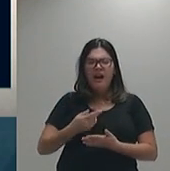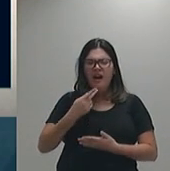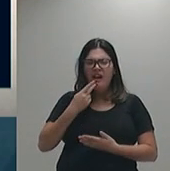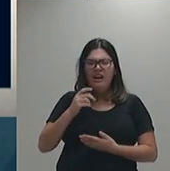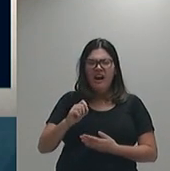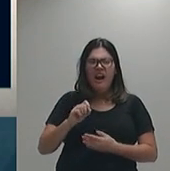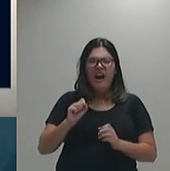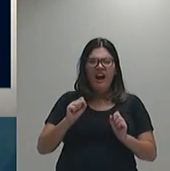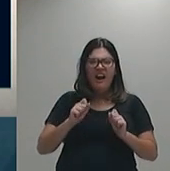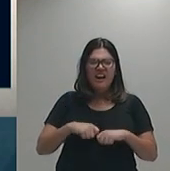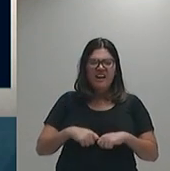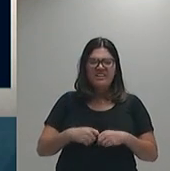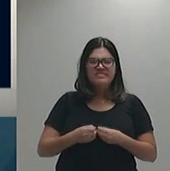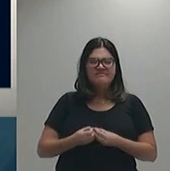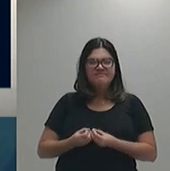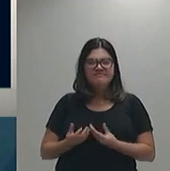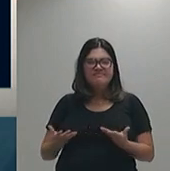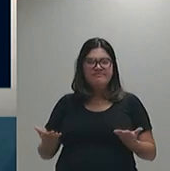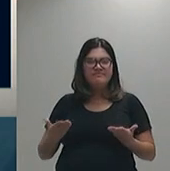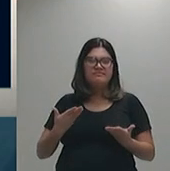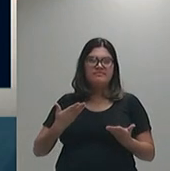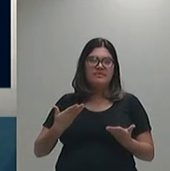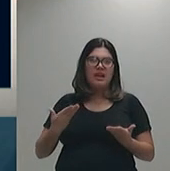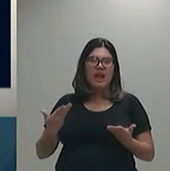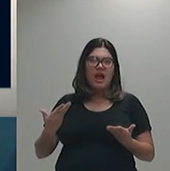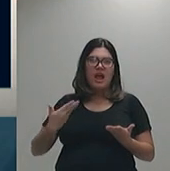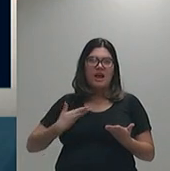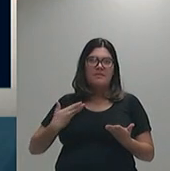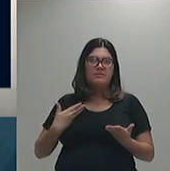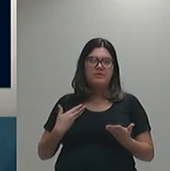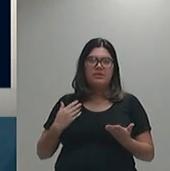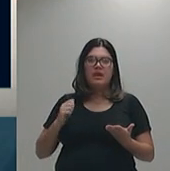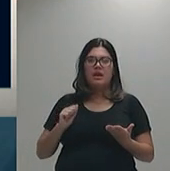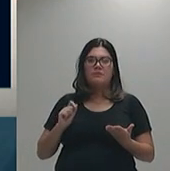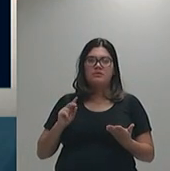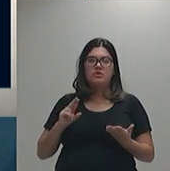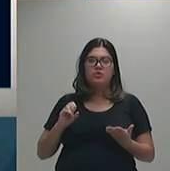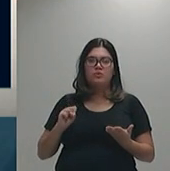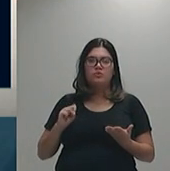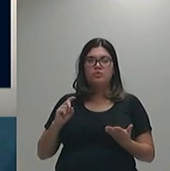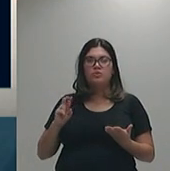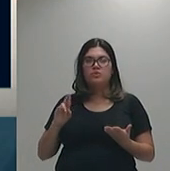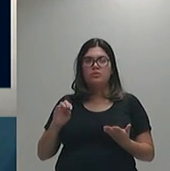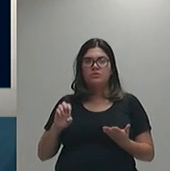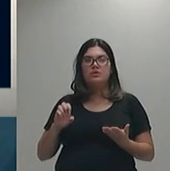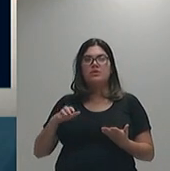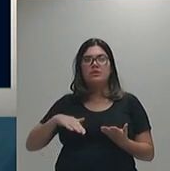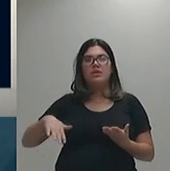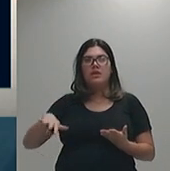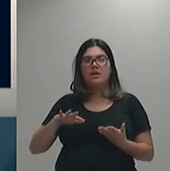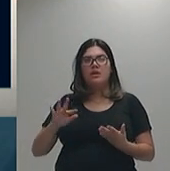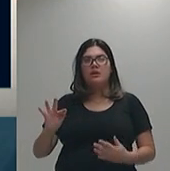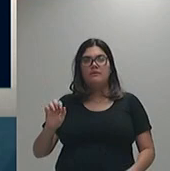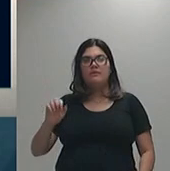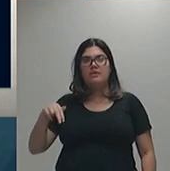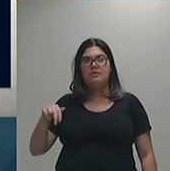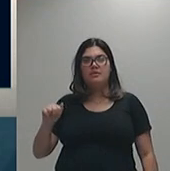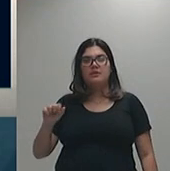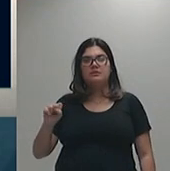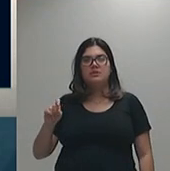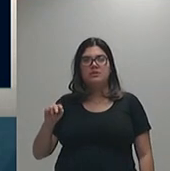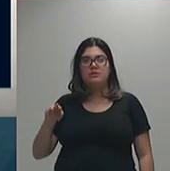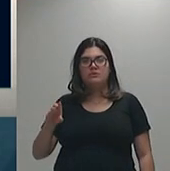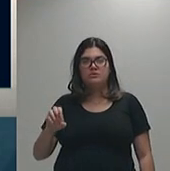cedido para o amicus curiae até na saúde muito obrigado muito obrigado eu tô Rodrigo